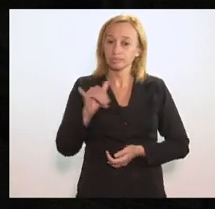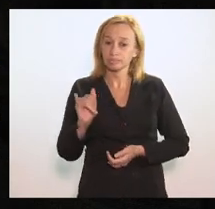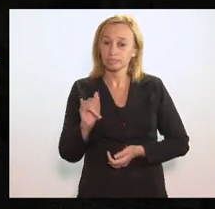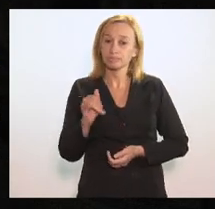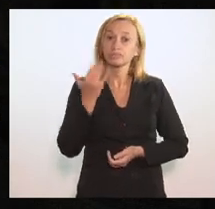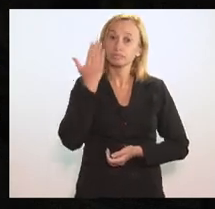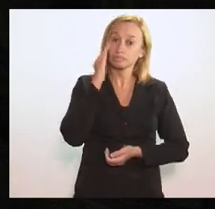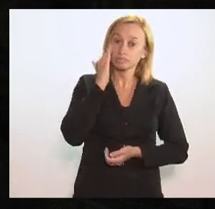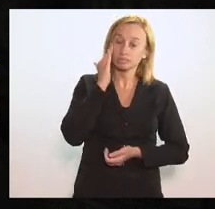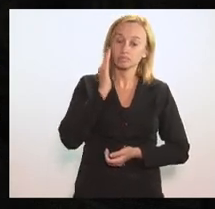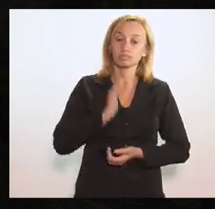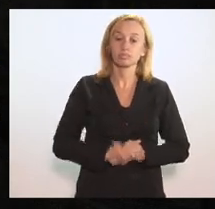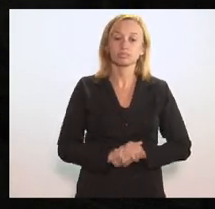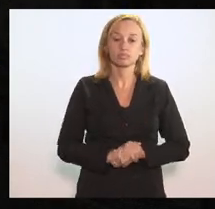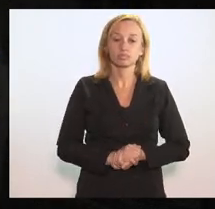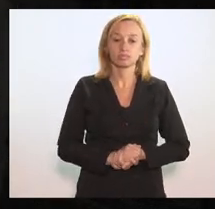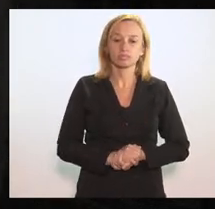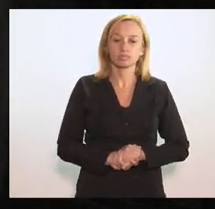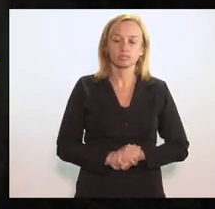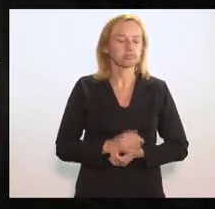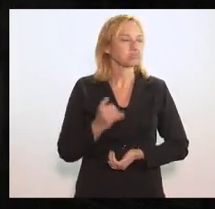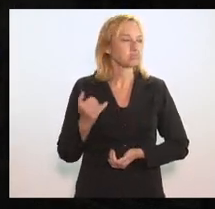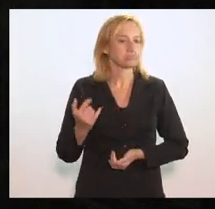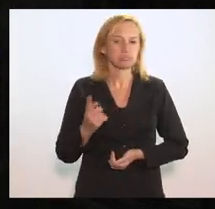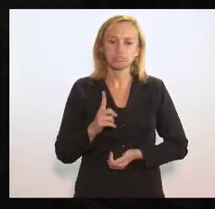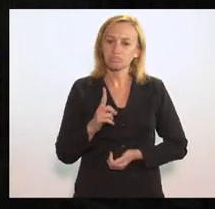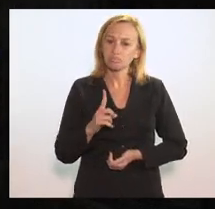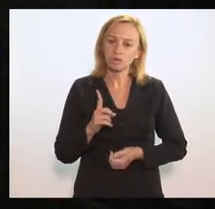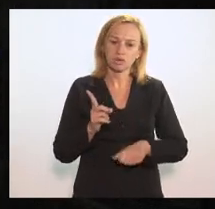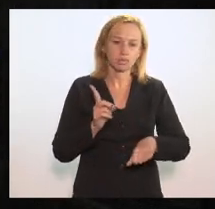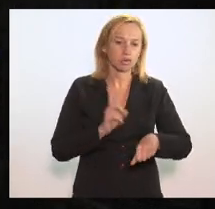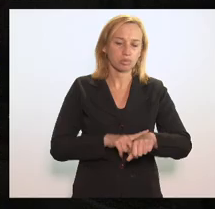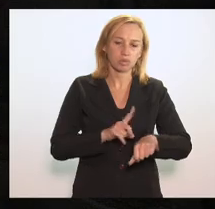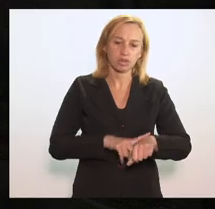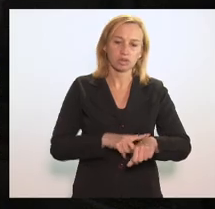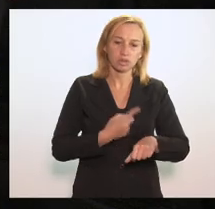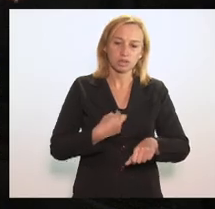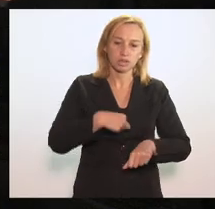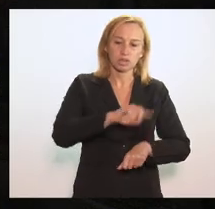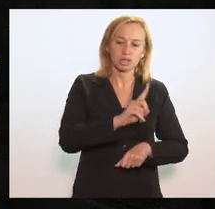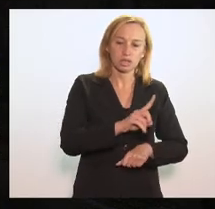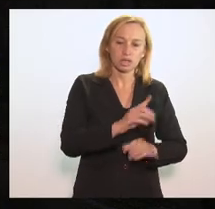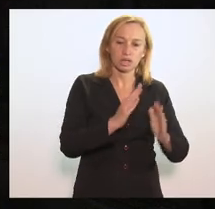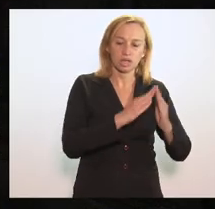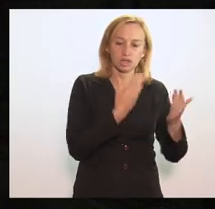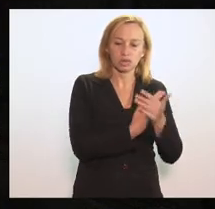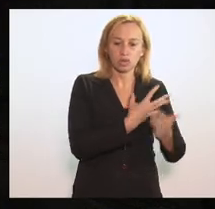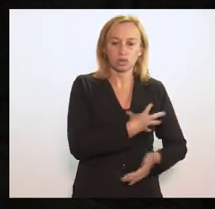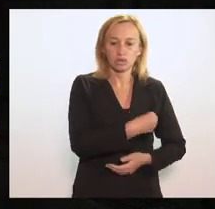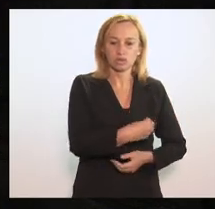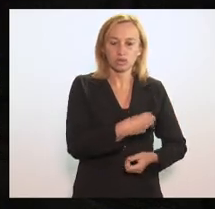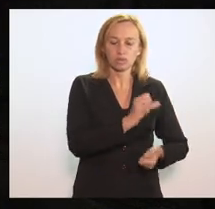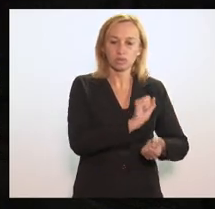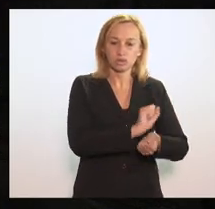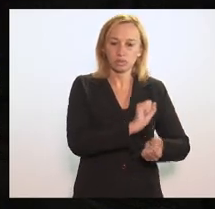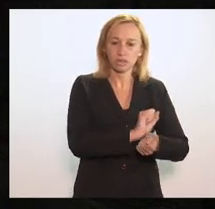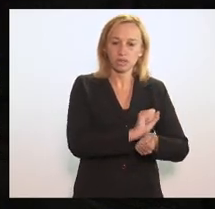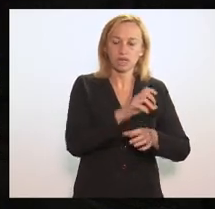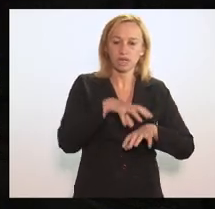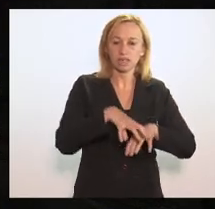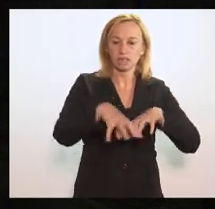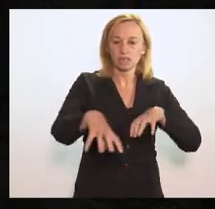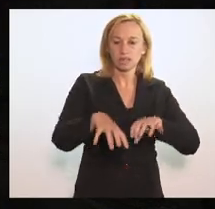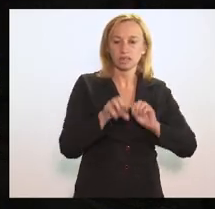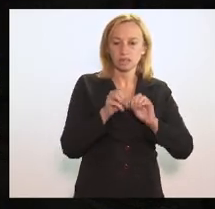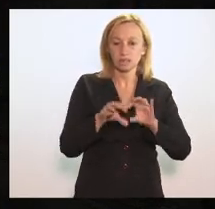entender que não é o momento do filho dele ir à escola, que ele possa deixá-la, talvez, o ensino remoto,